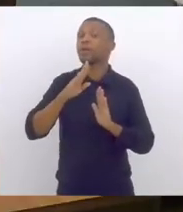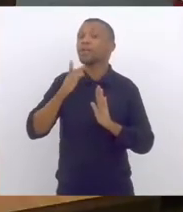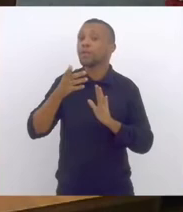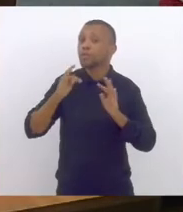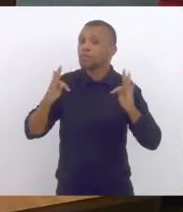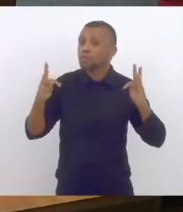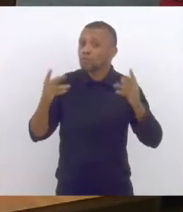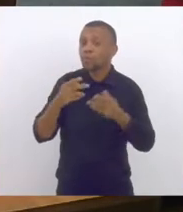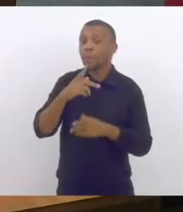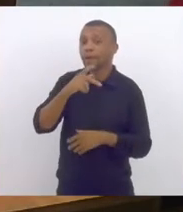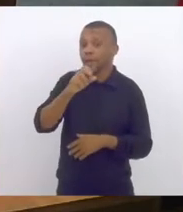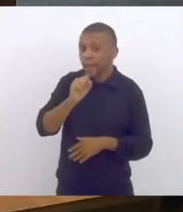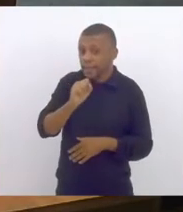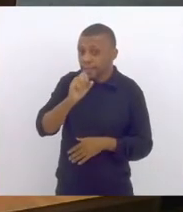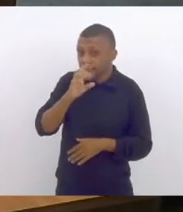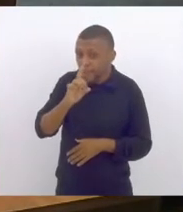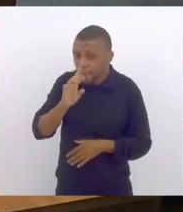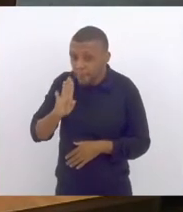PSD, Ferreirinha.